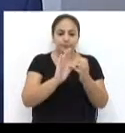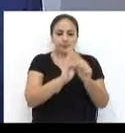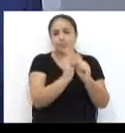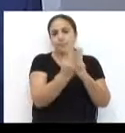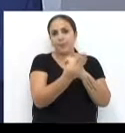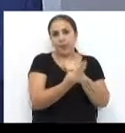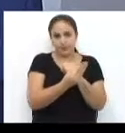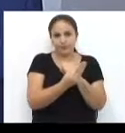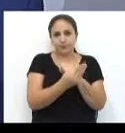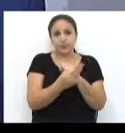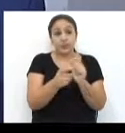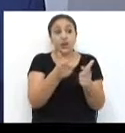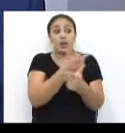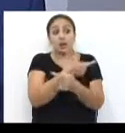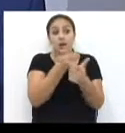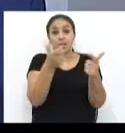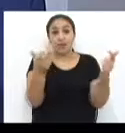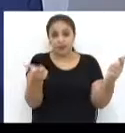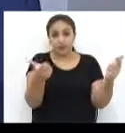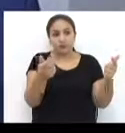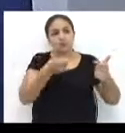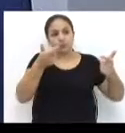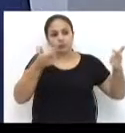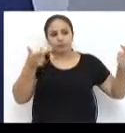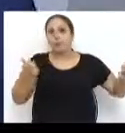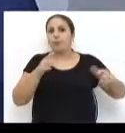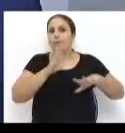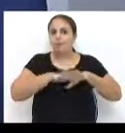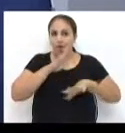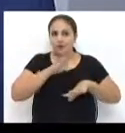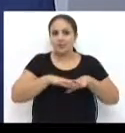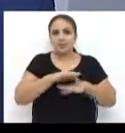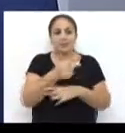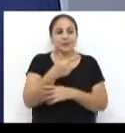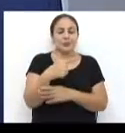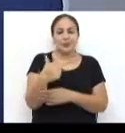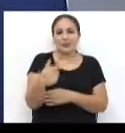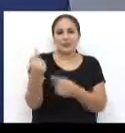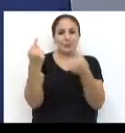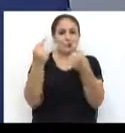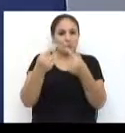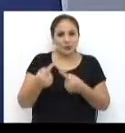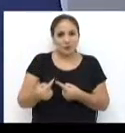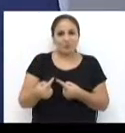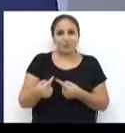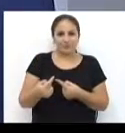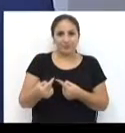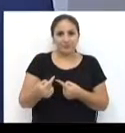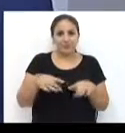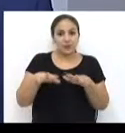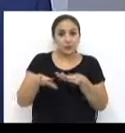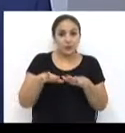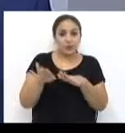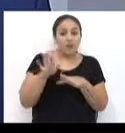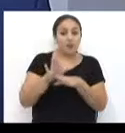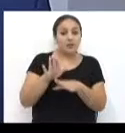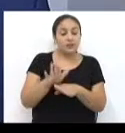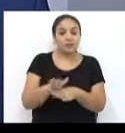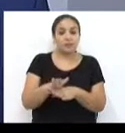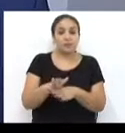um bairro relativamente grande e que se aumentou em muito, mas que não teve a sua infraestrutura